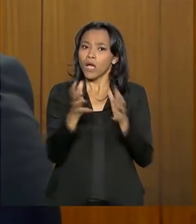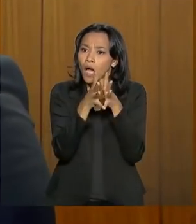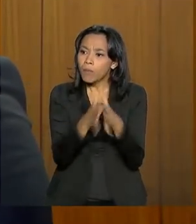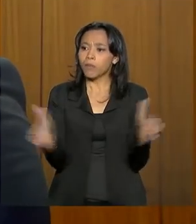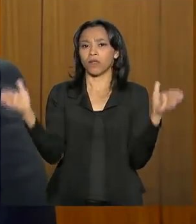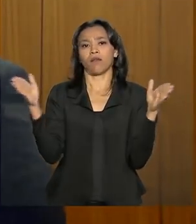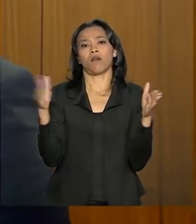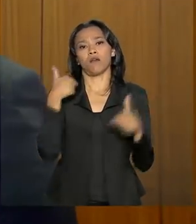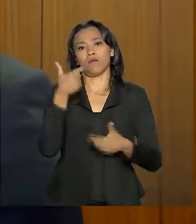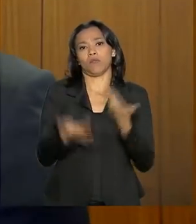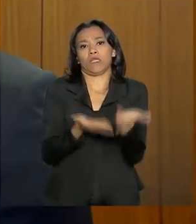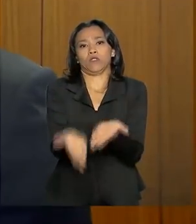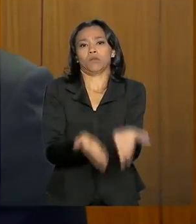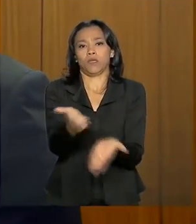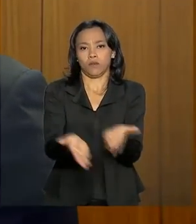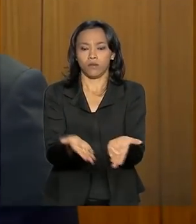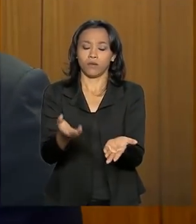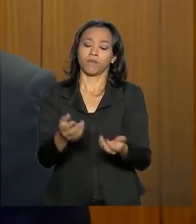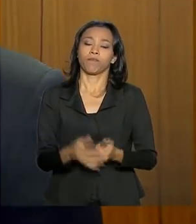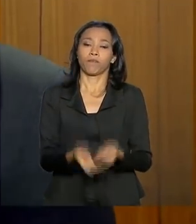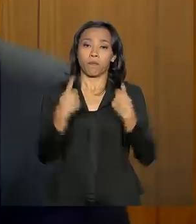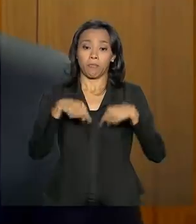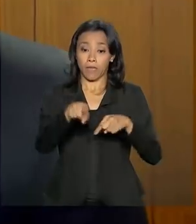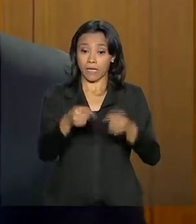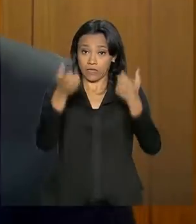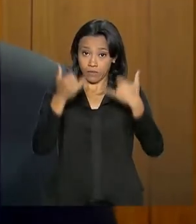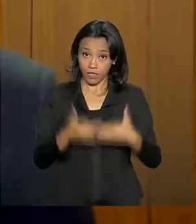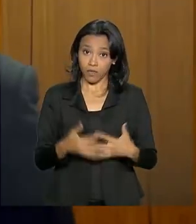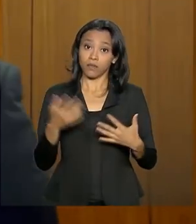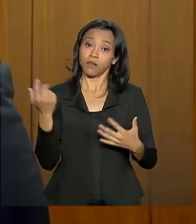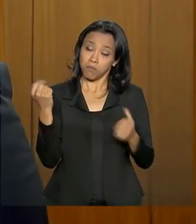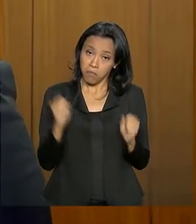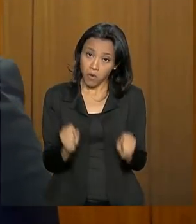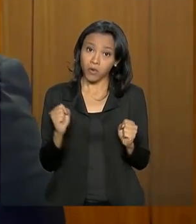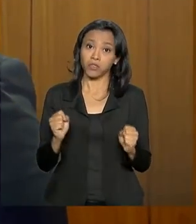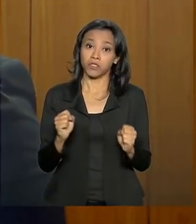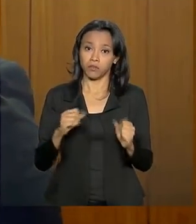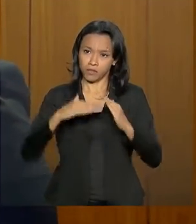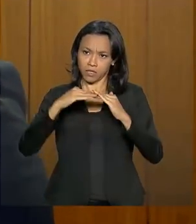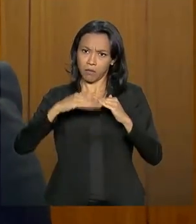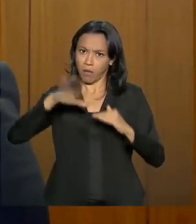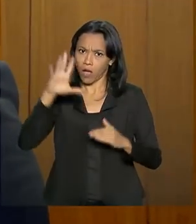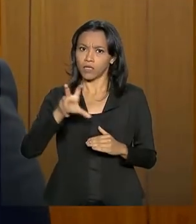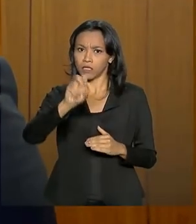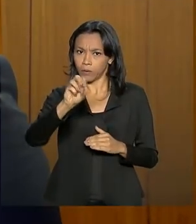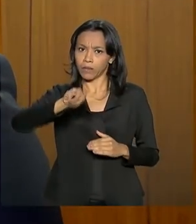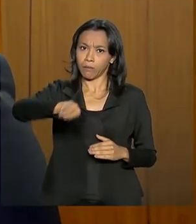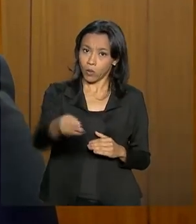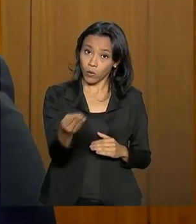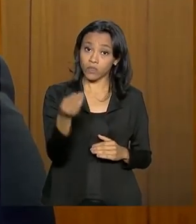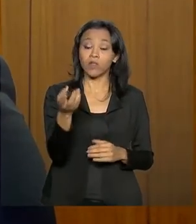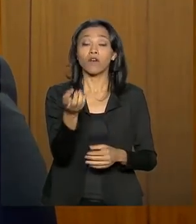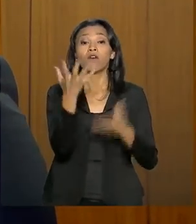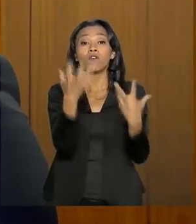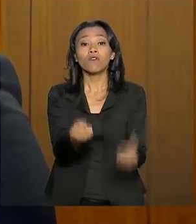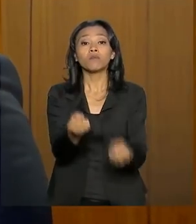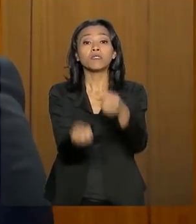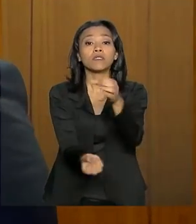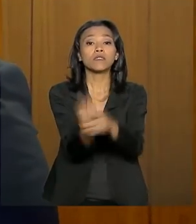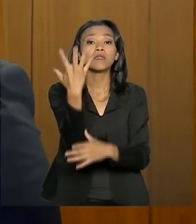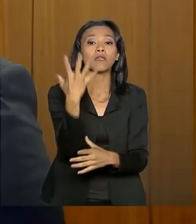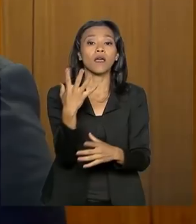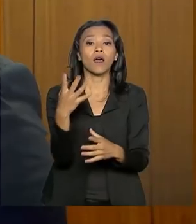possa ser muito maior Do que esse valor de 50 milhões Então uma das coisas que se pretende fazer É a criação de um centro